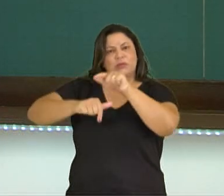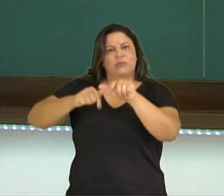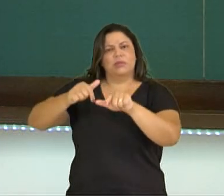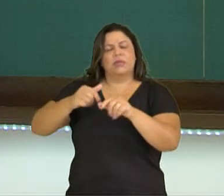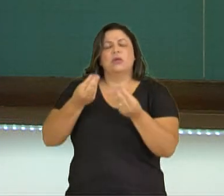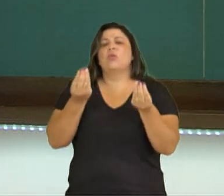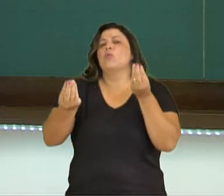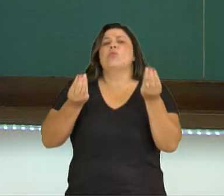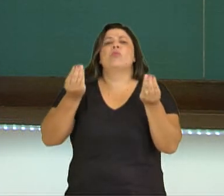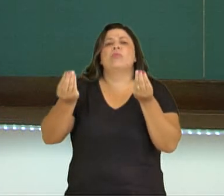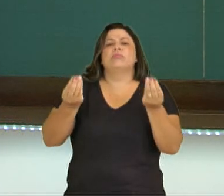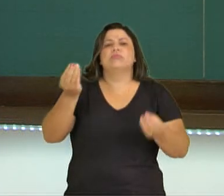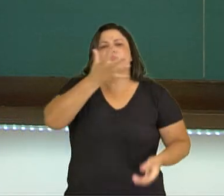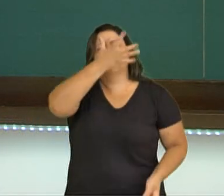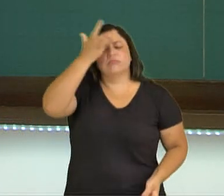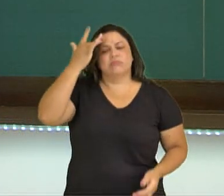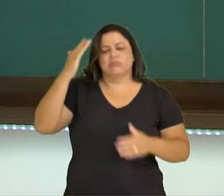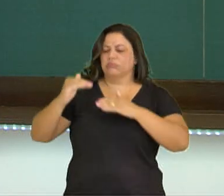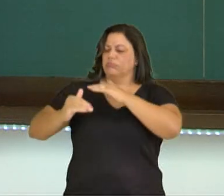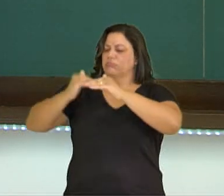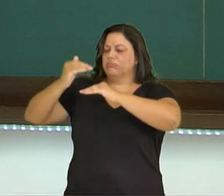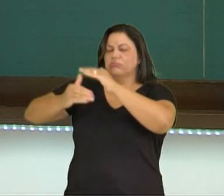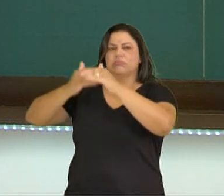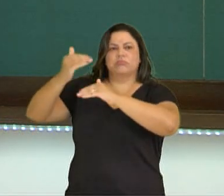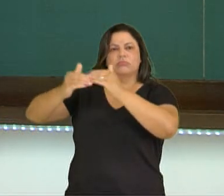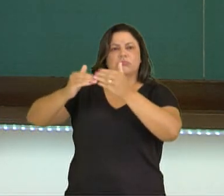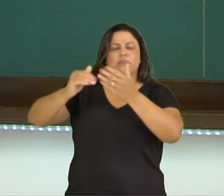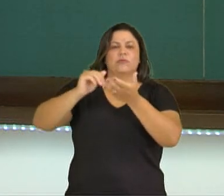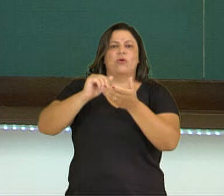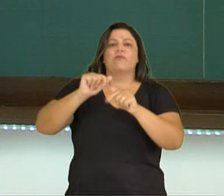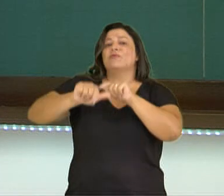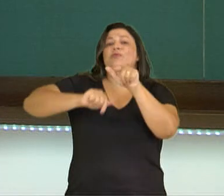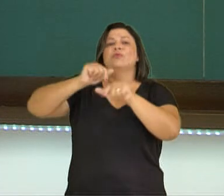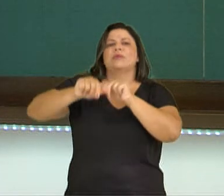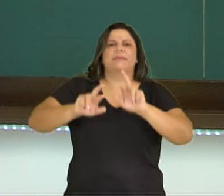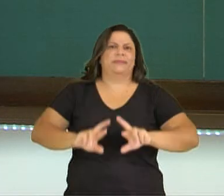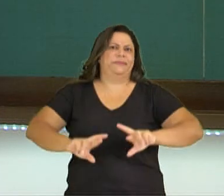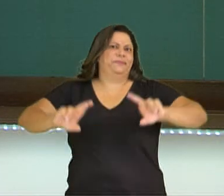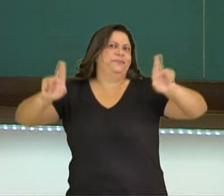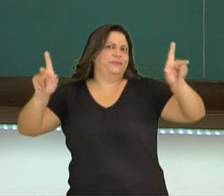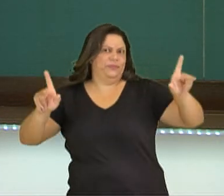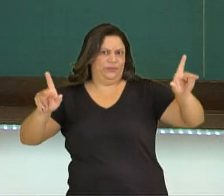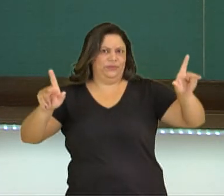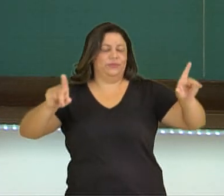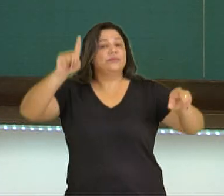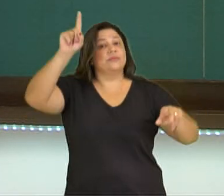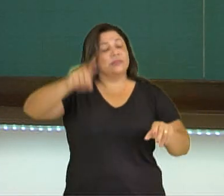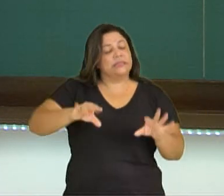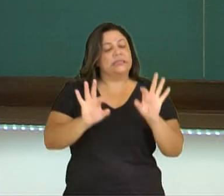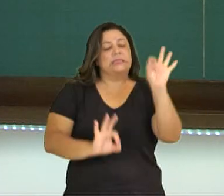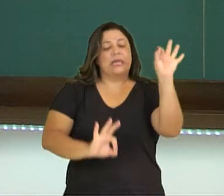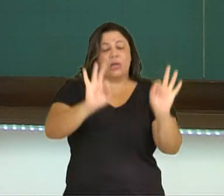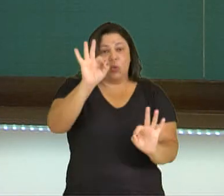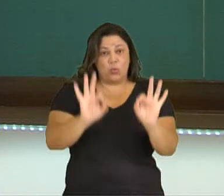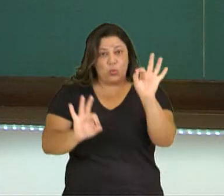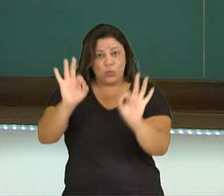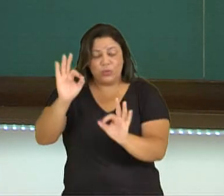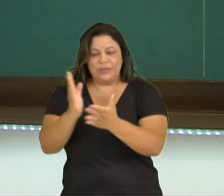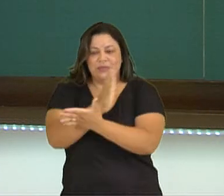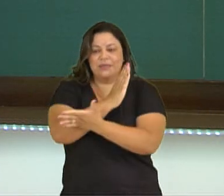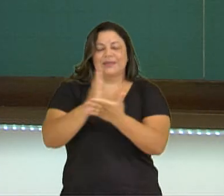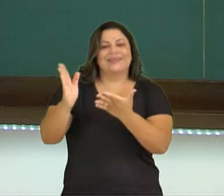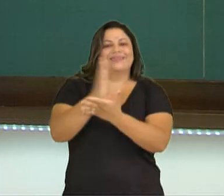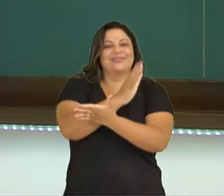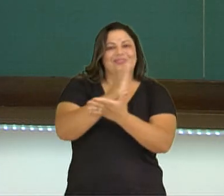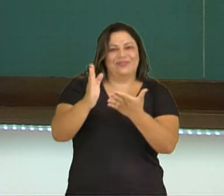pessoas desenvolvem suas atividades de formas diferentes. E isso está organizado, está